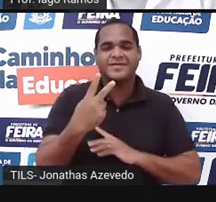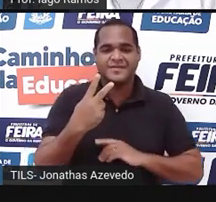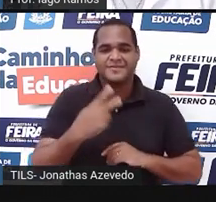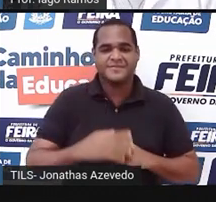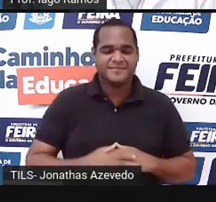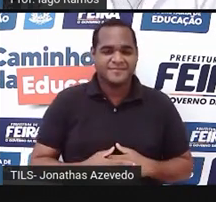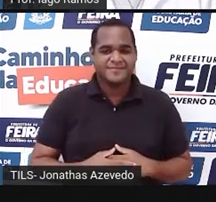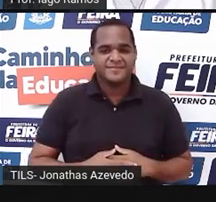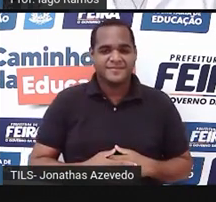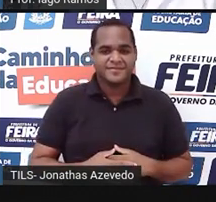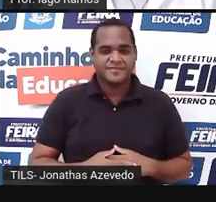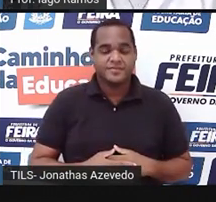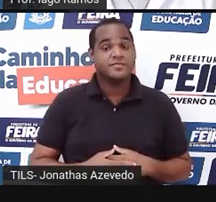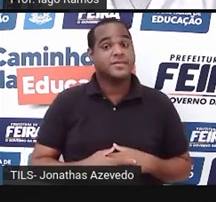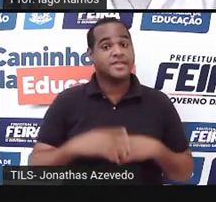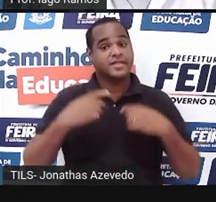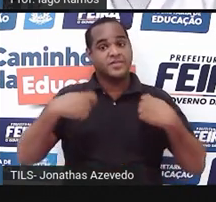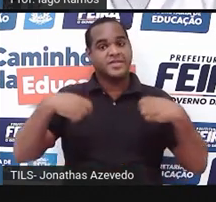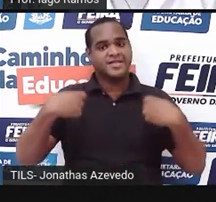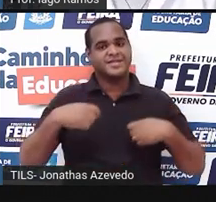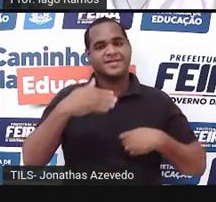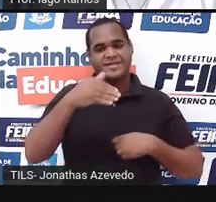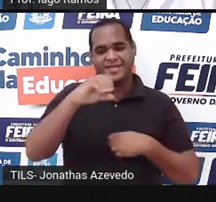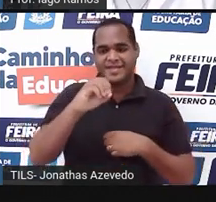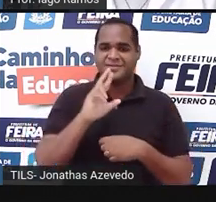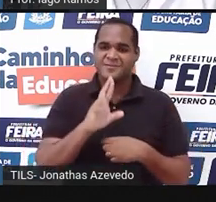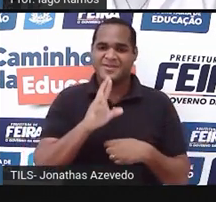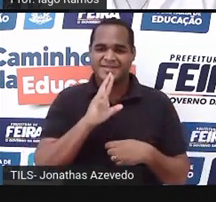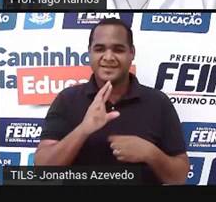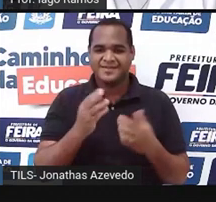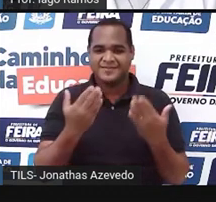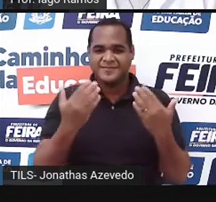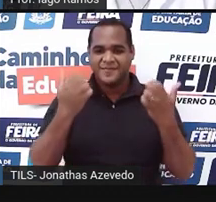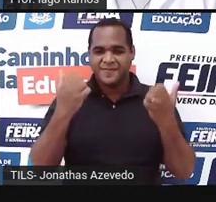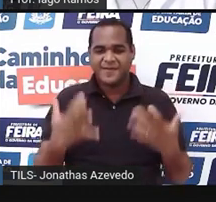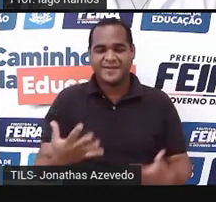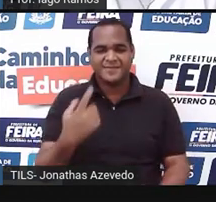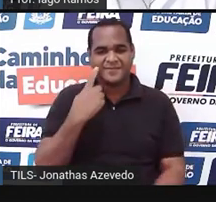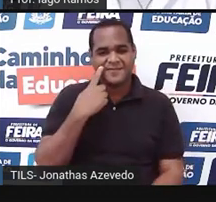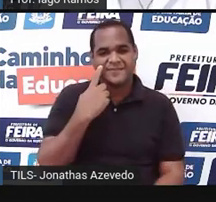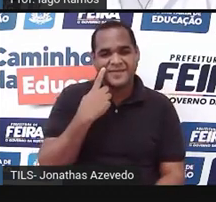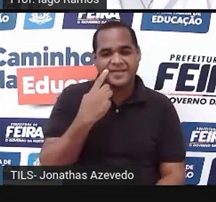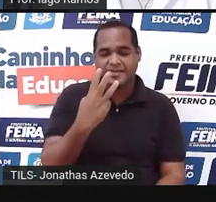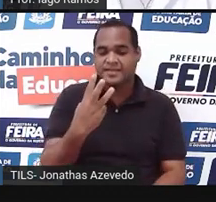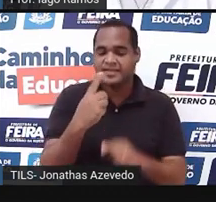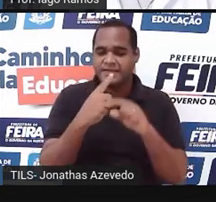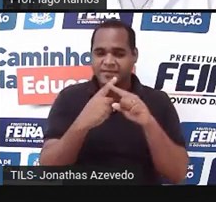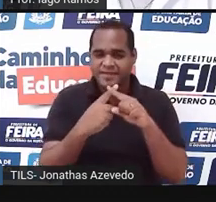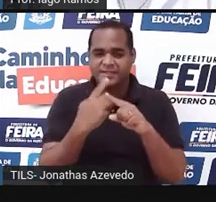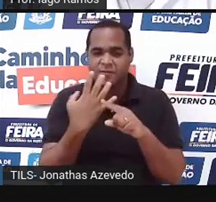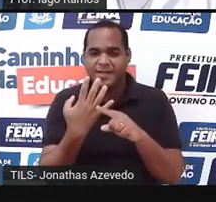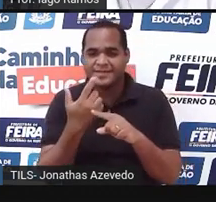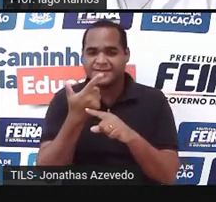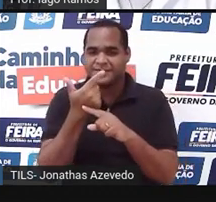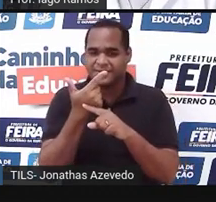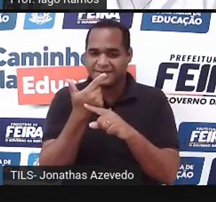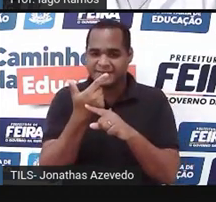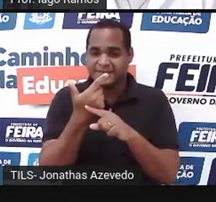2 E isso tem que ser igual a 10 vem comigo três vezes quatro